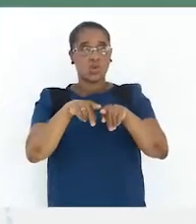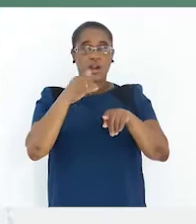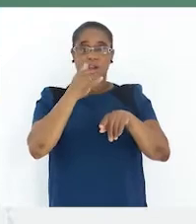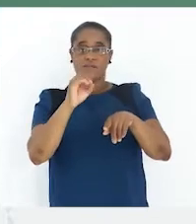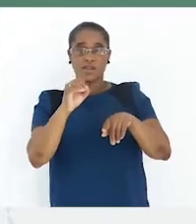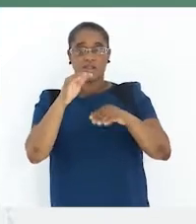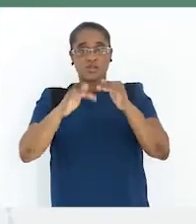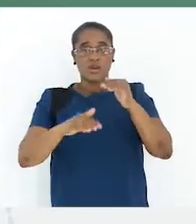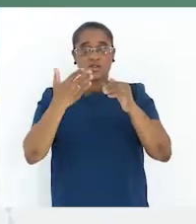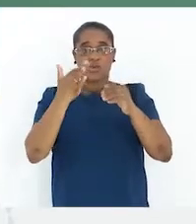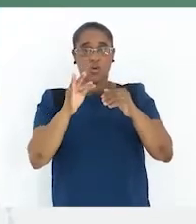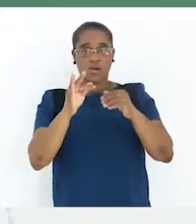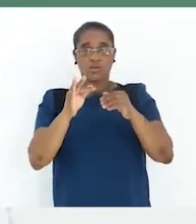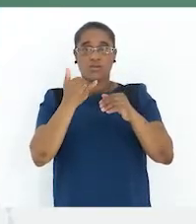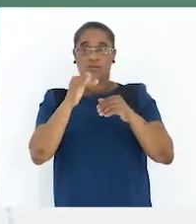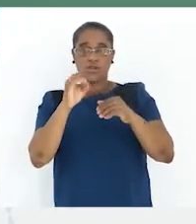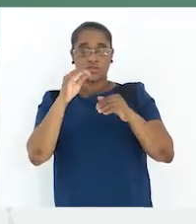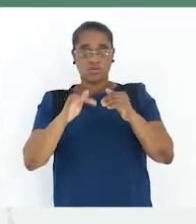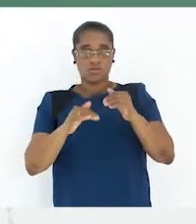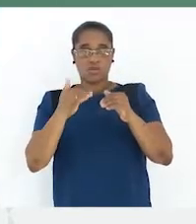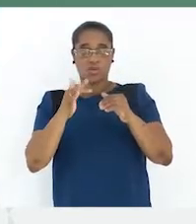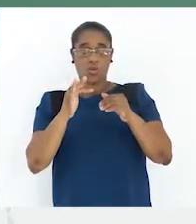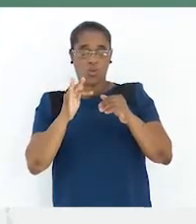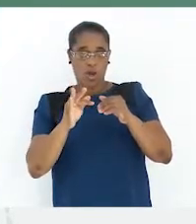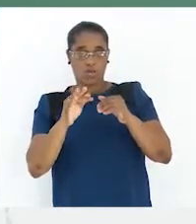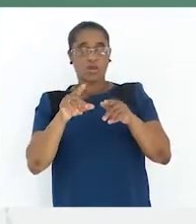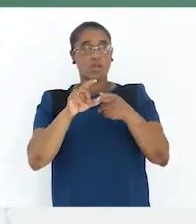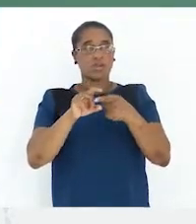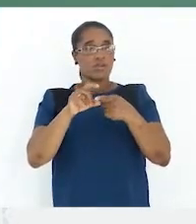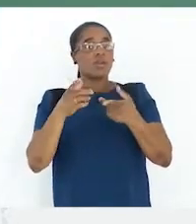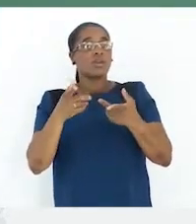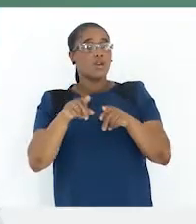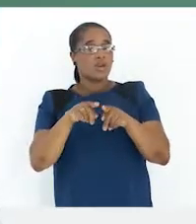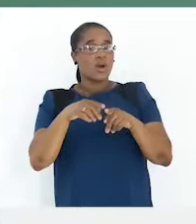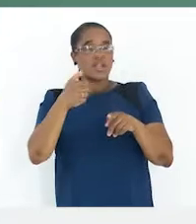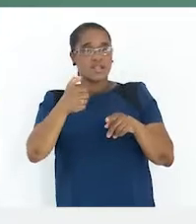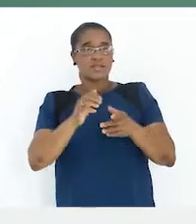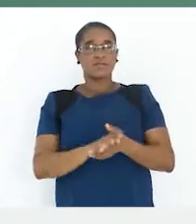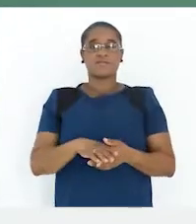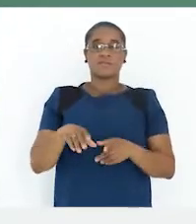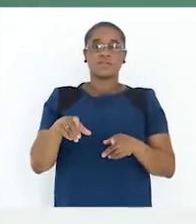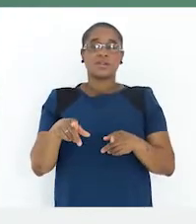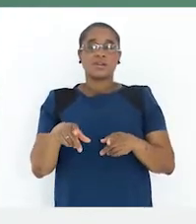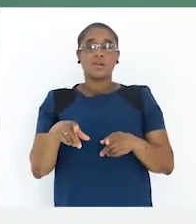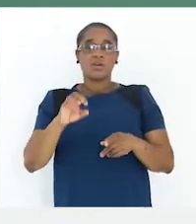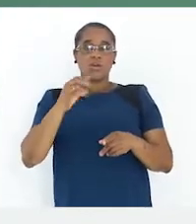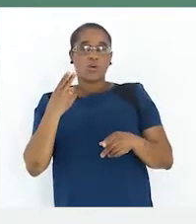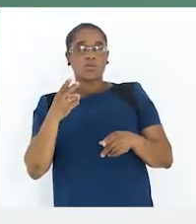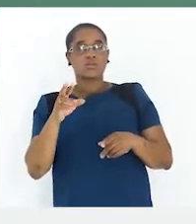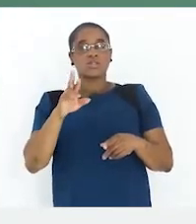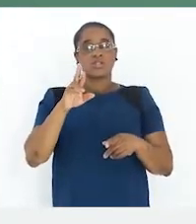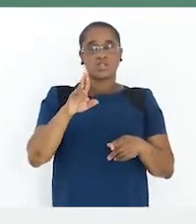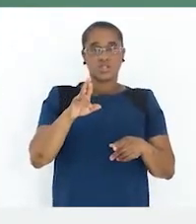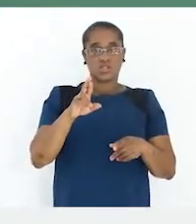4, né? 14 mais 6, 20 sobre 4, que dá 5. Ou x é igual a 14 menos 6, 8 sobre 4, que dá